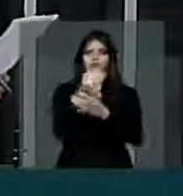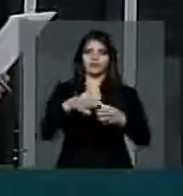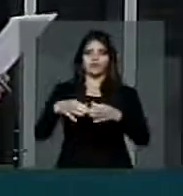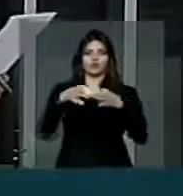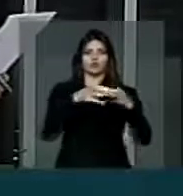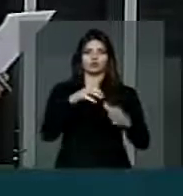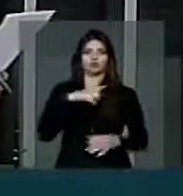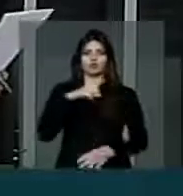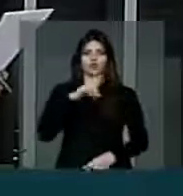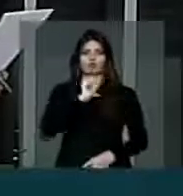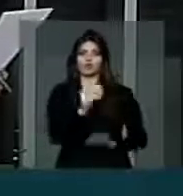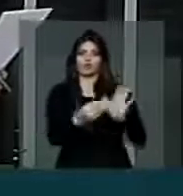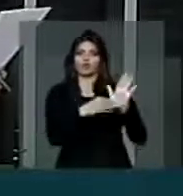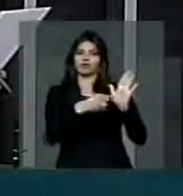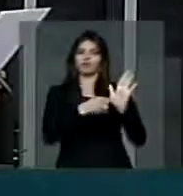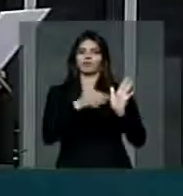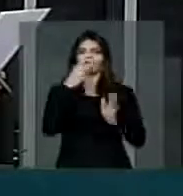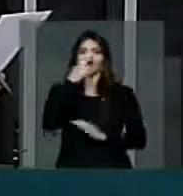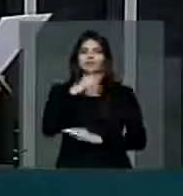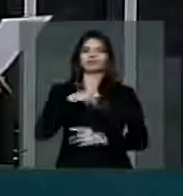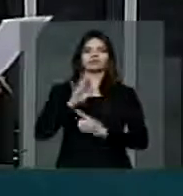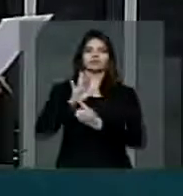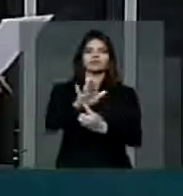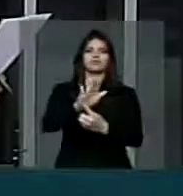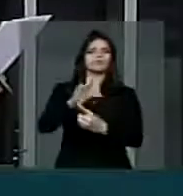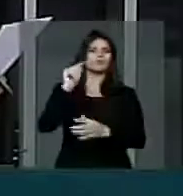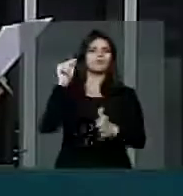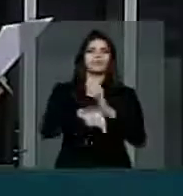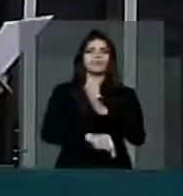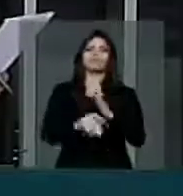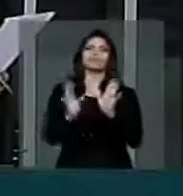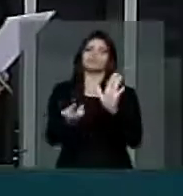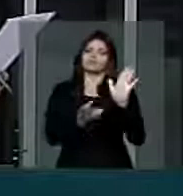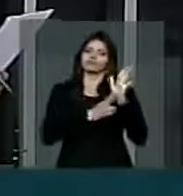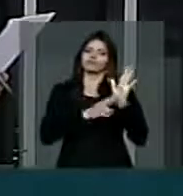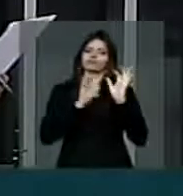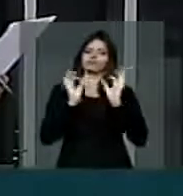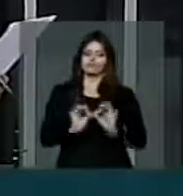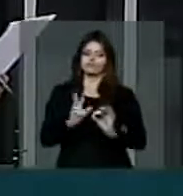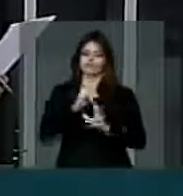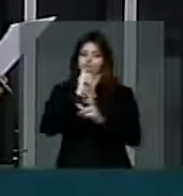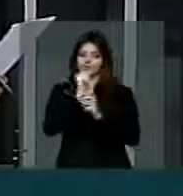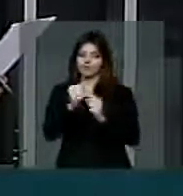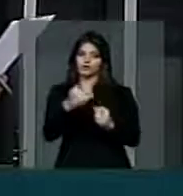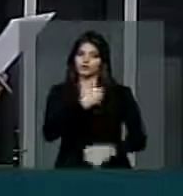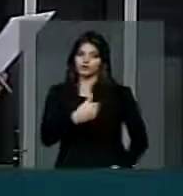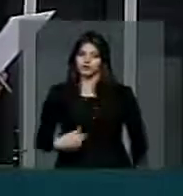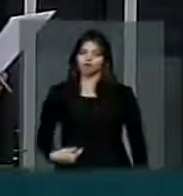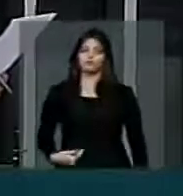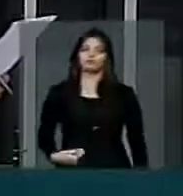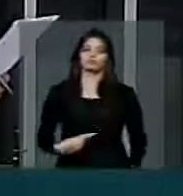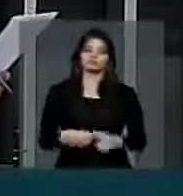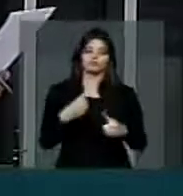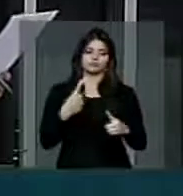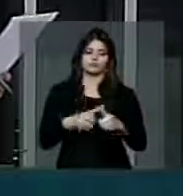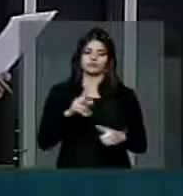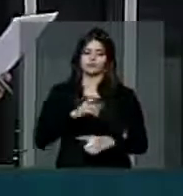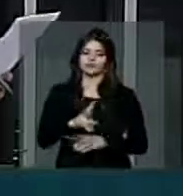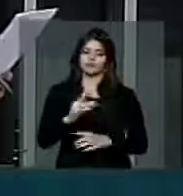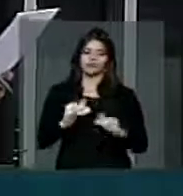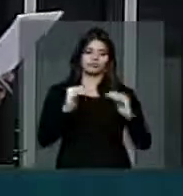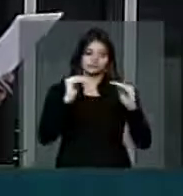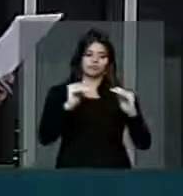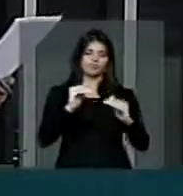em si mesma a manifestação extrema, porém legítima, do poder do Estado como insubstituível